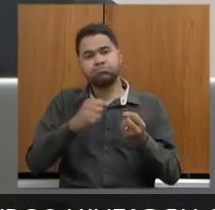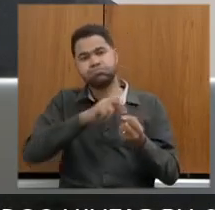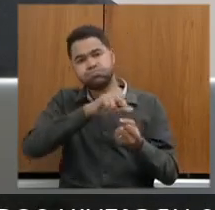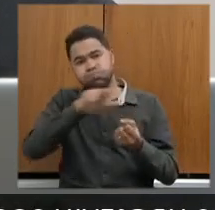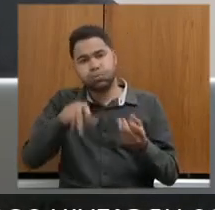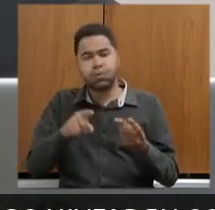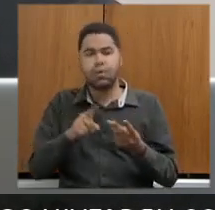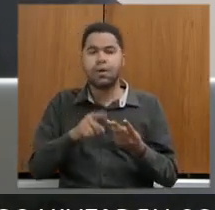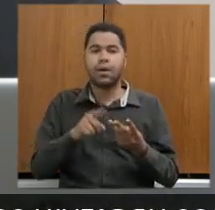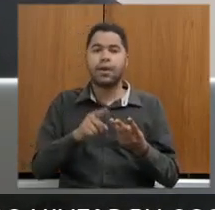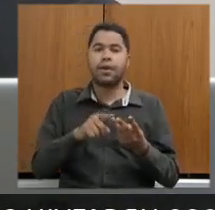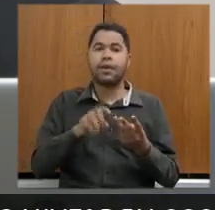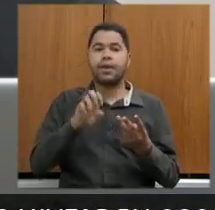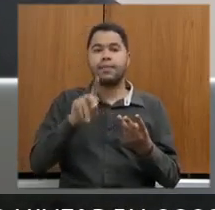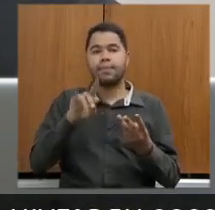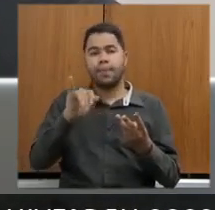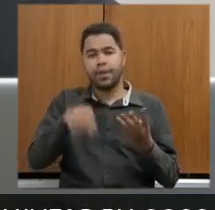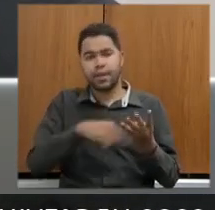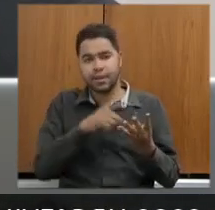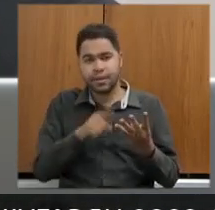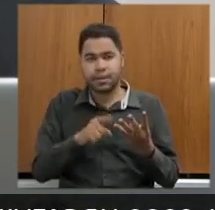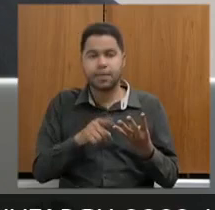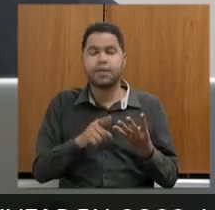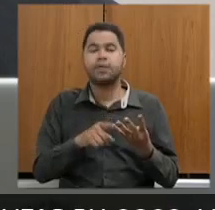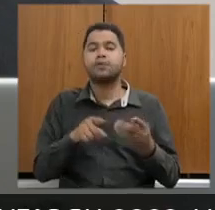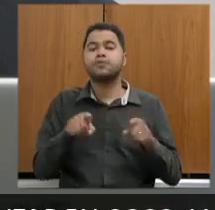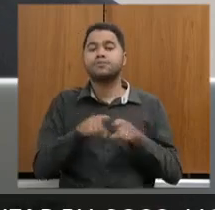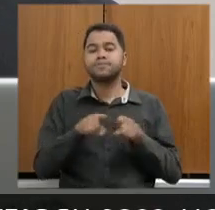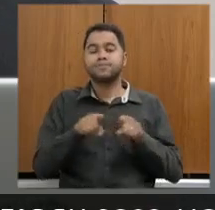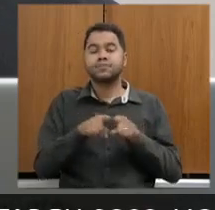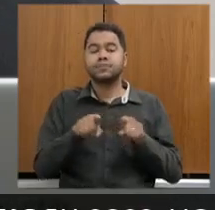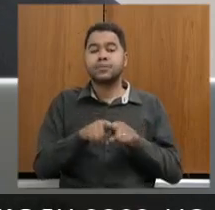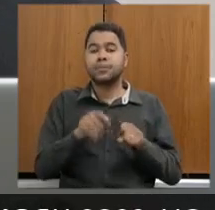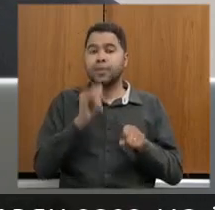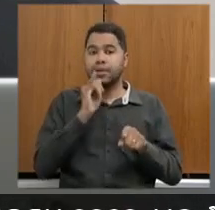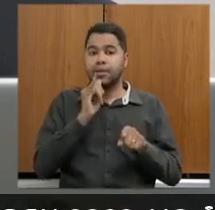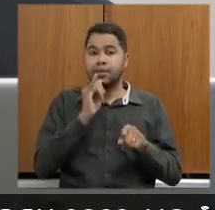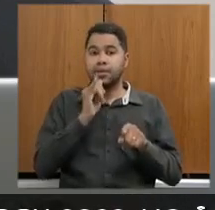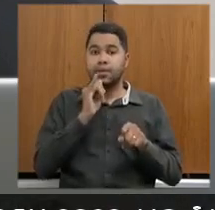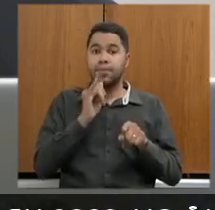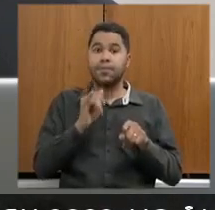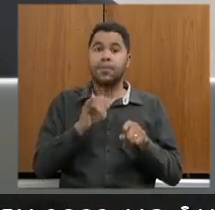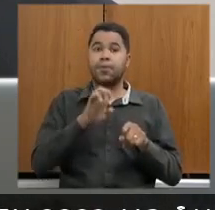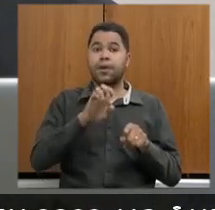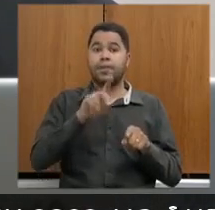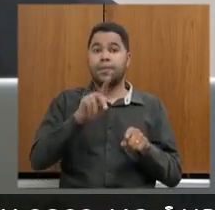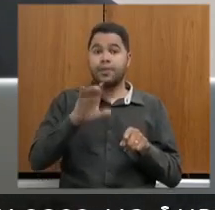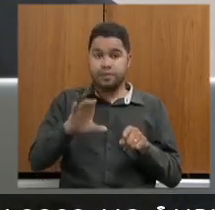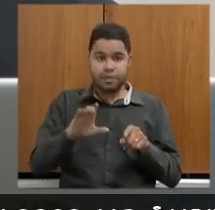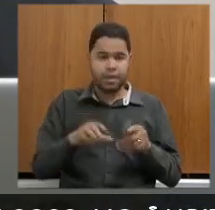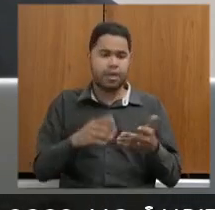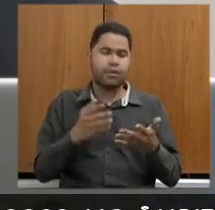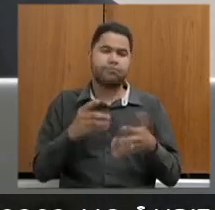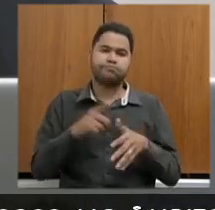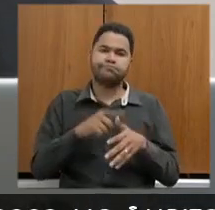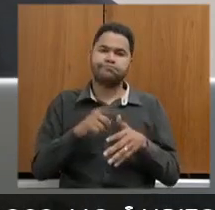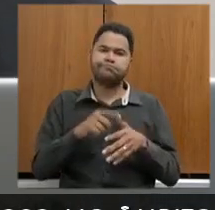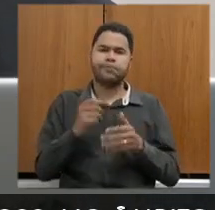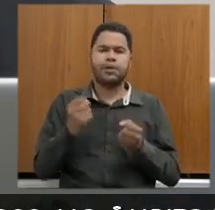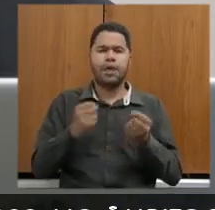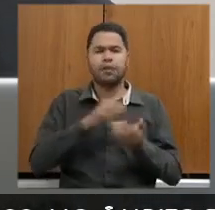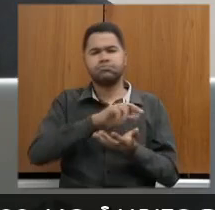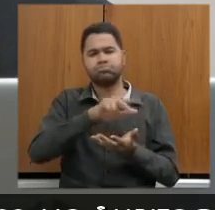de proteção individual e de forma especial szepes o equipamento colete que o denúncias